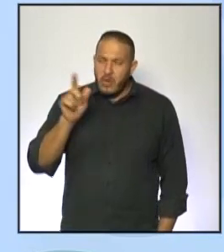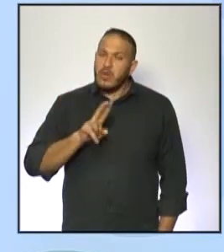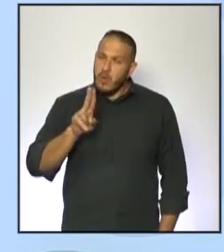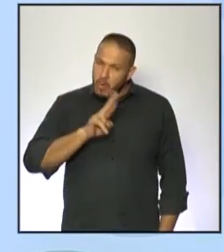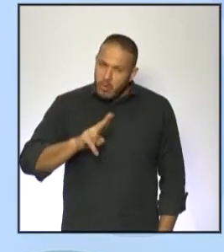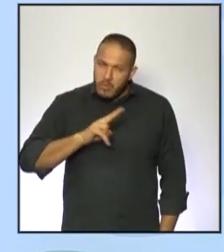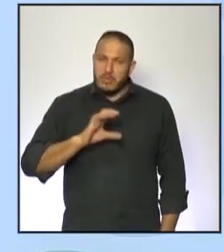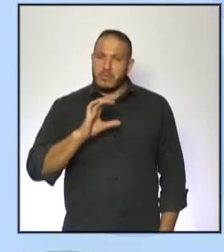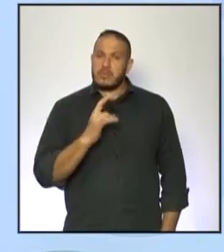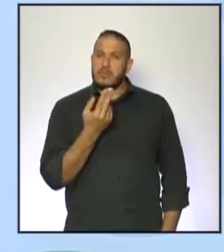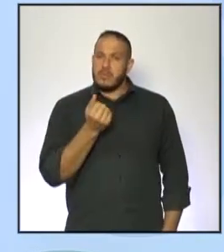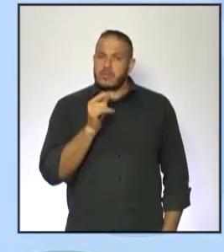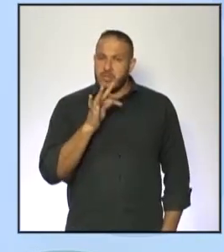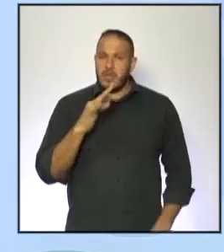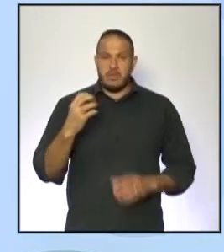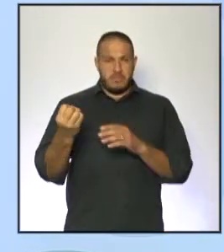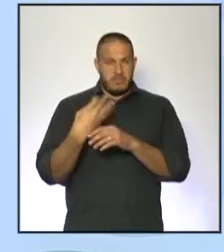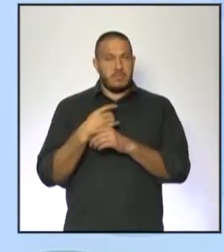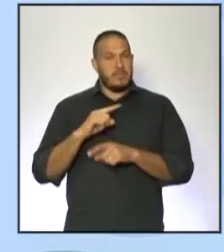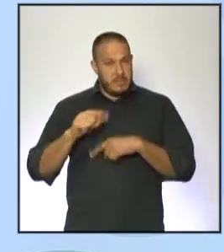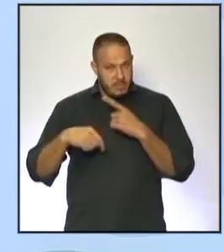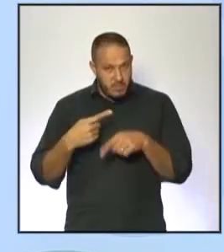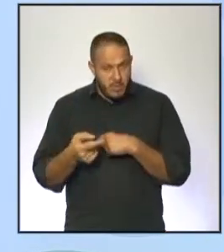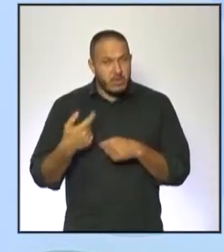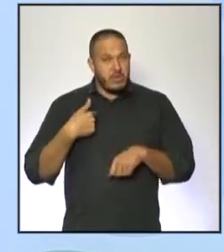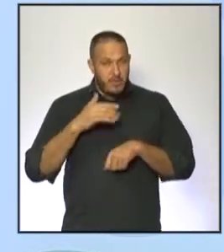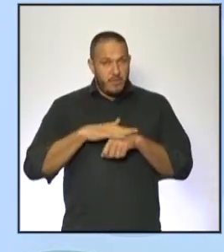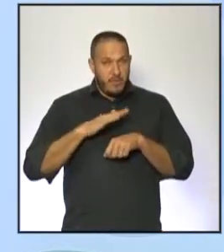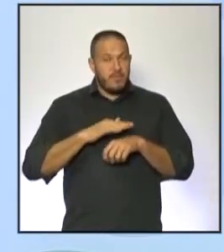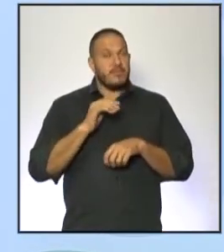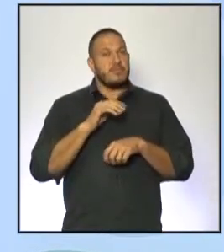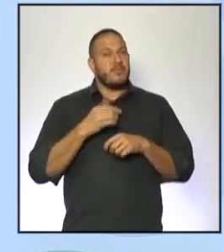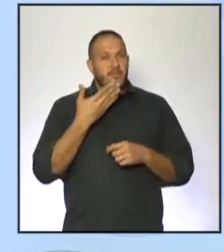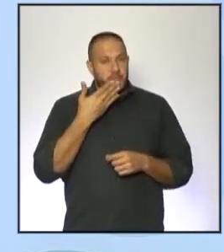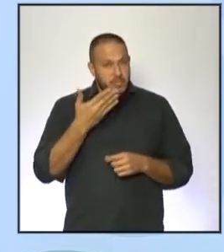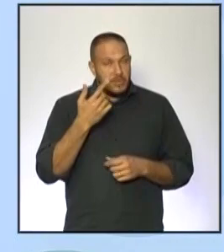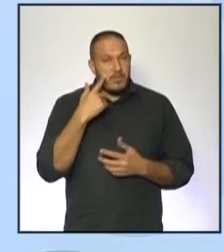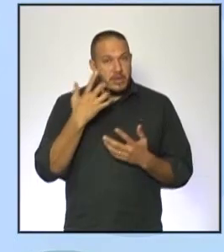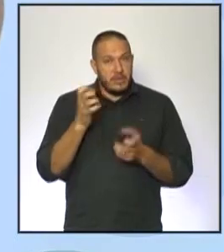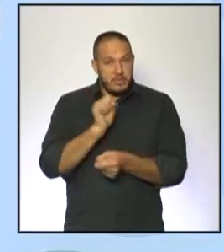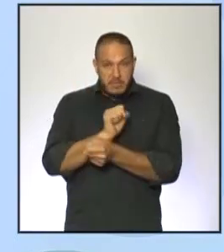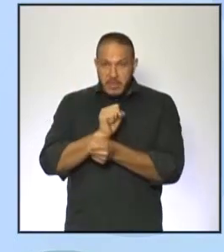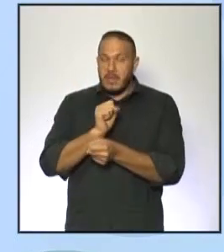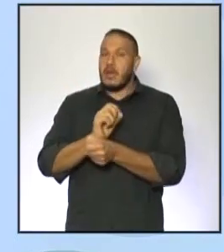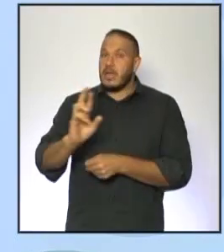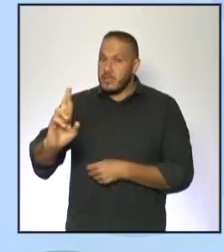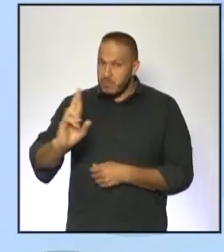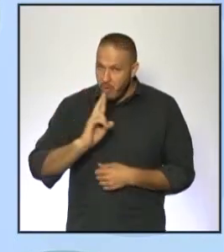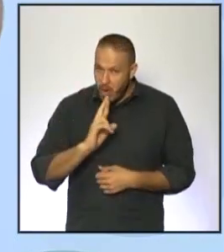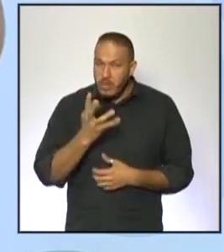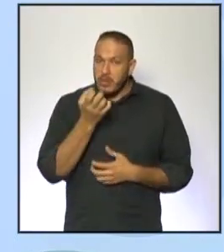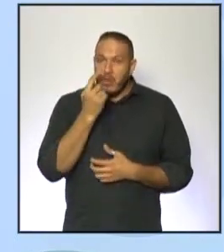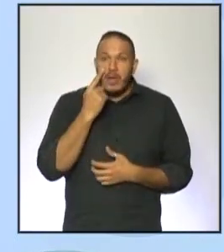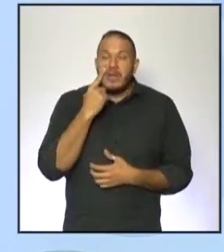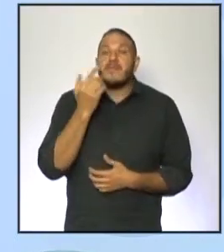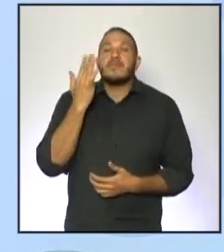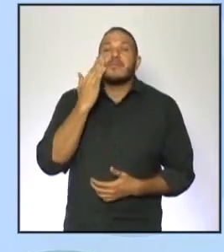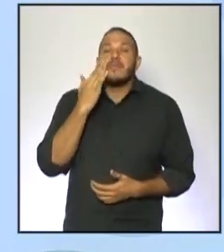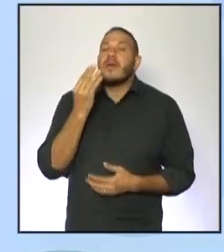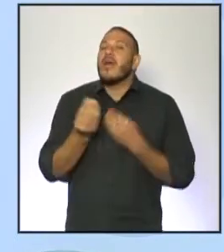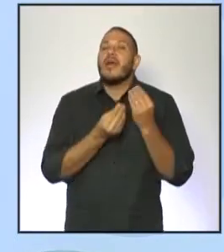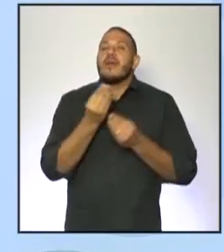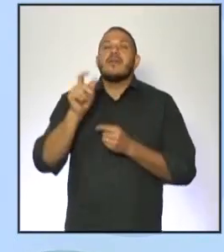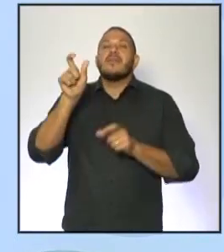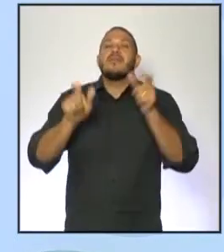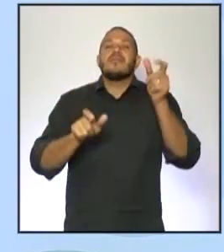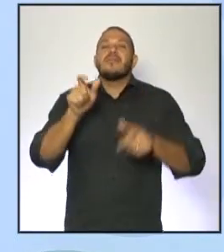nos contar. Daqui a pouquinho eu vou chamar essas respostas. Quero ver muito, quero conhecer quem